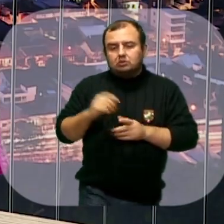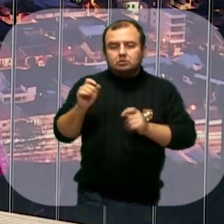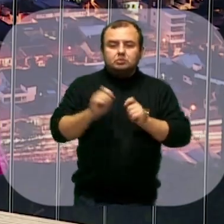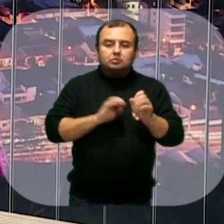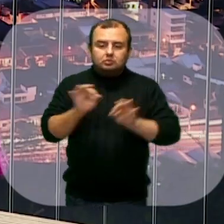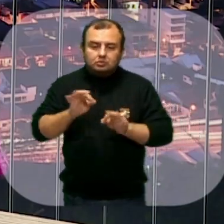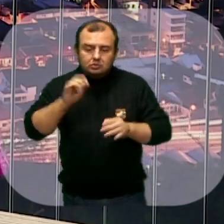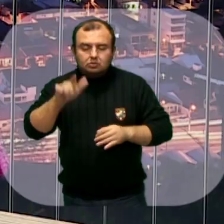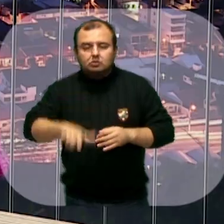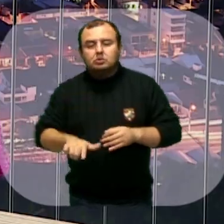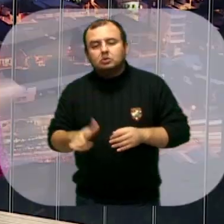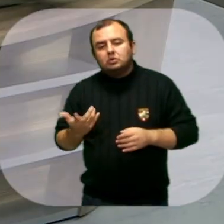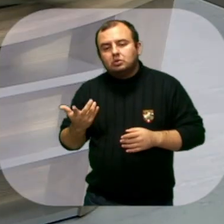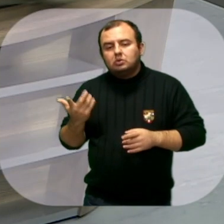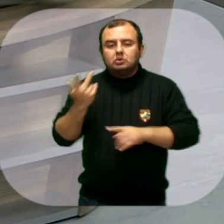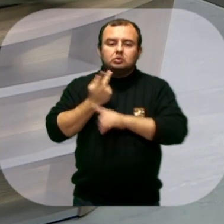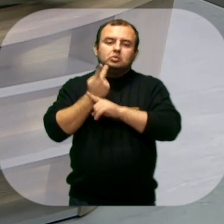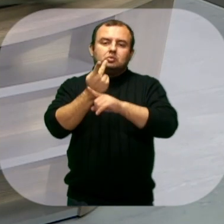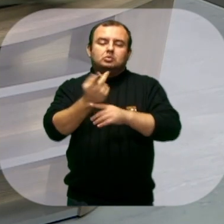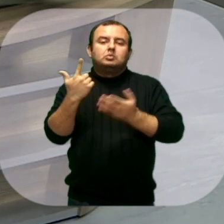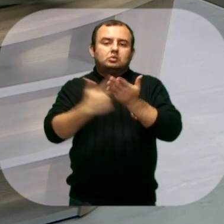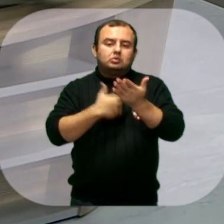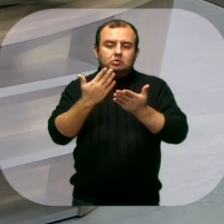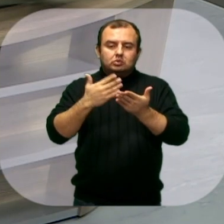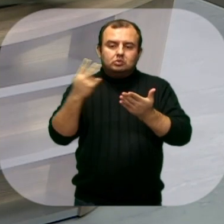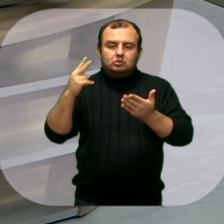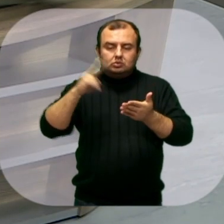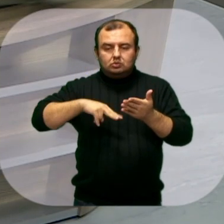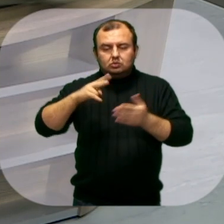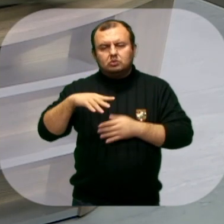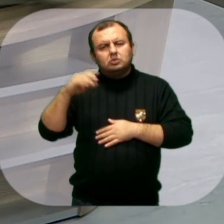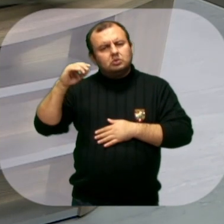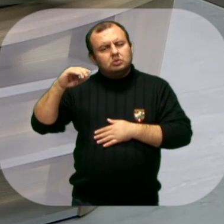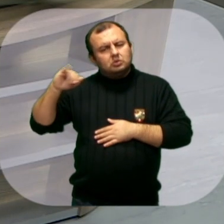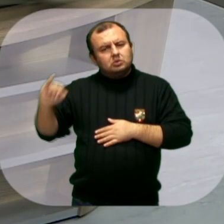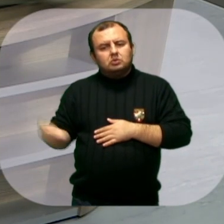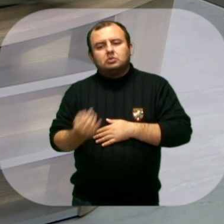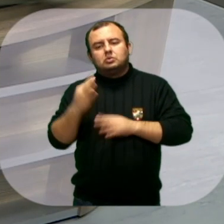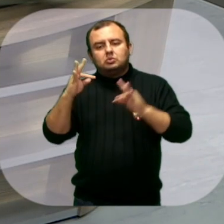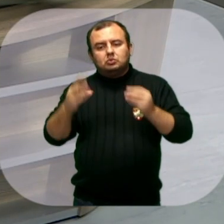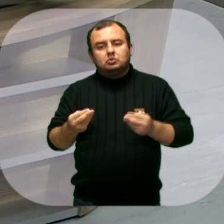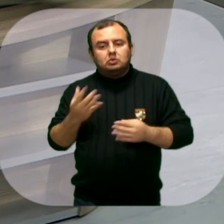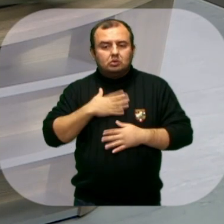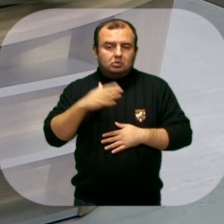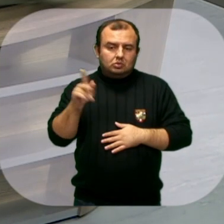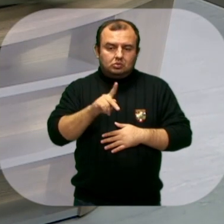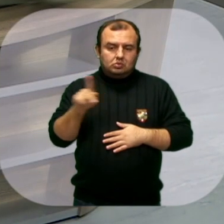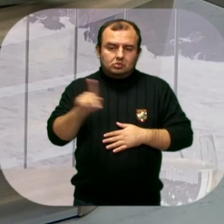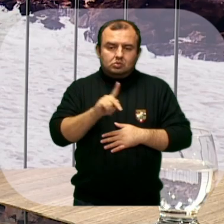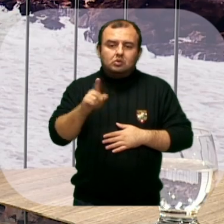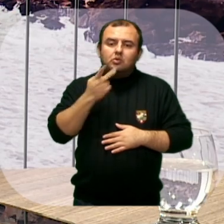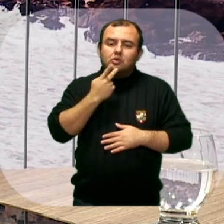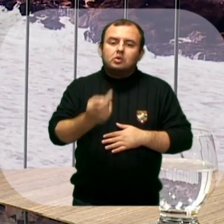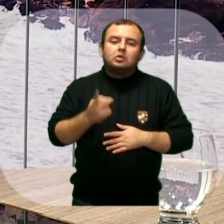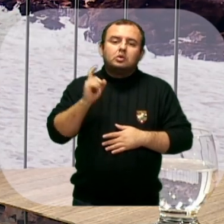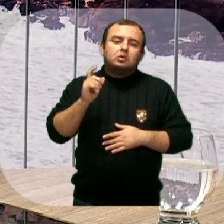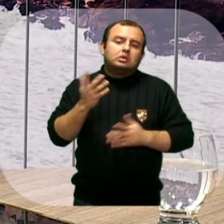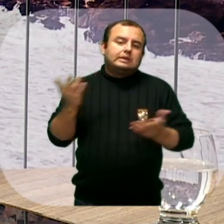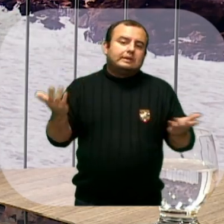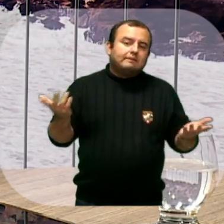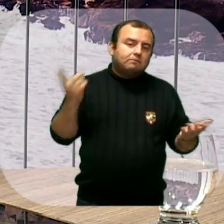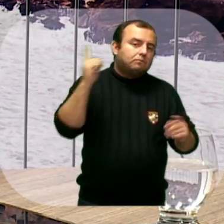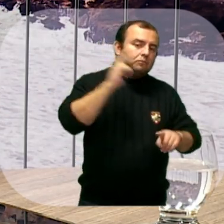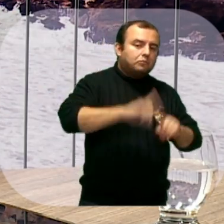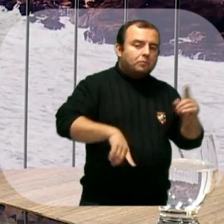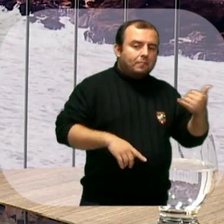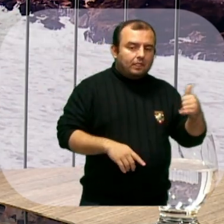reativar essa procura pela leitura, E nós temos que aproveitar tudo, né, Elis? Eu, como professora, eu digo o seguinte, tem gente que diz assim, não